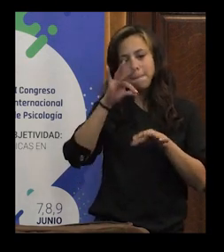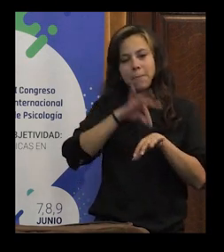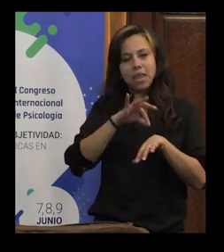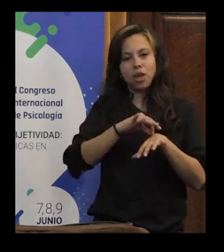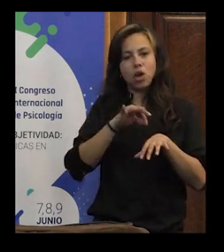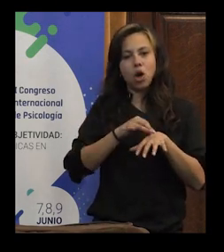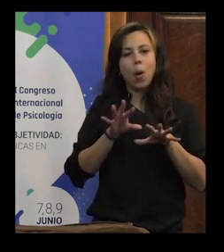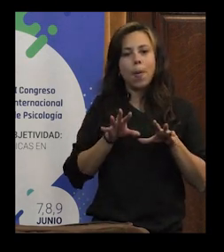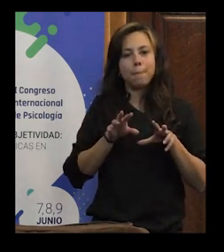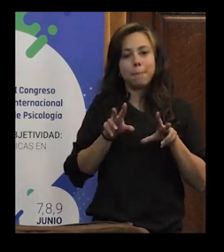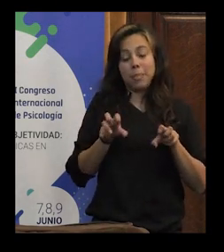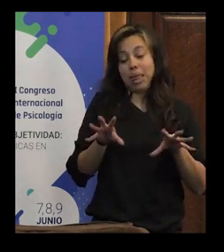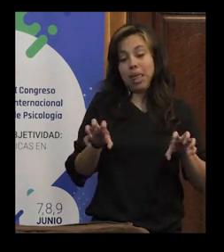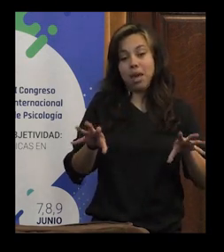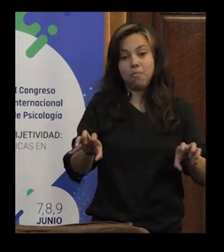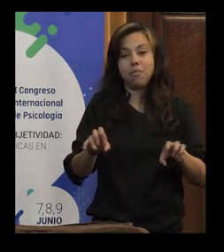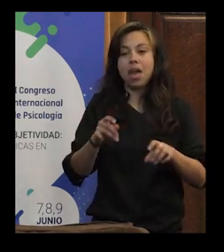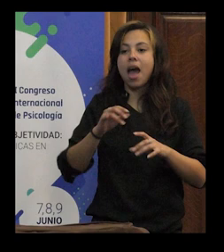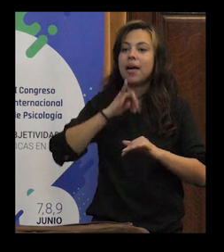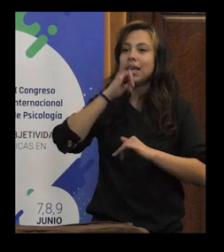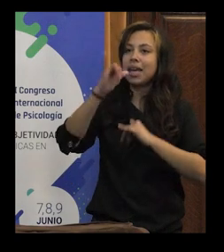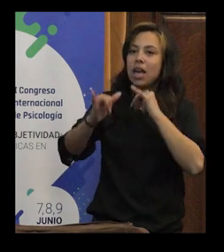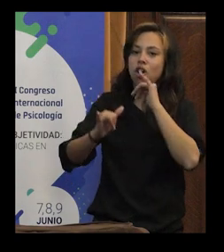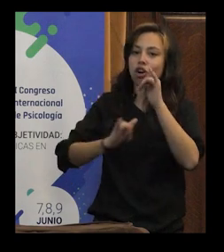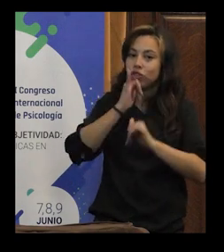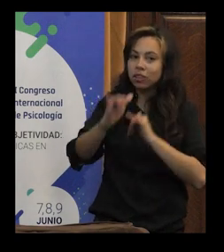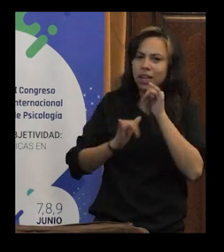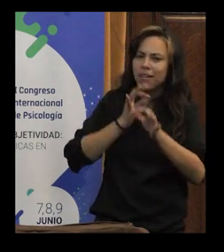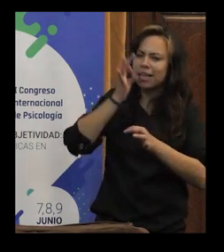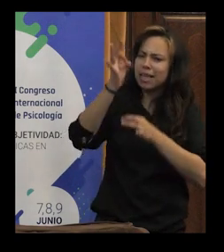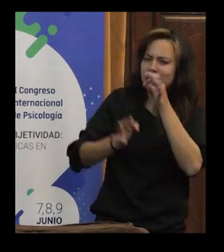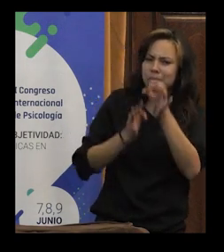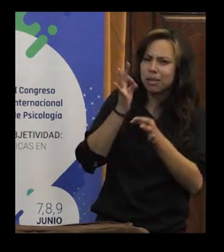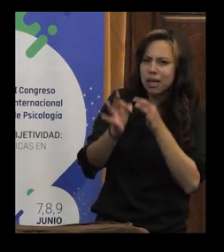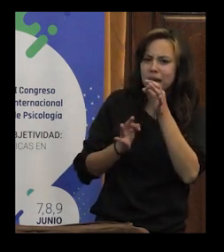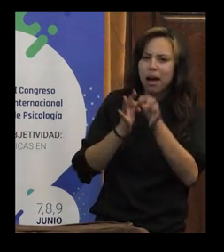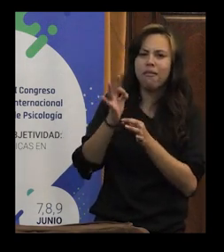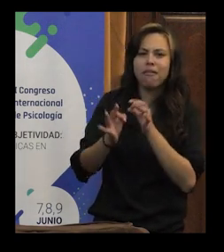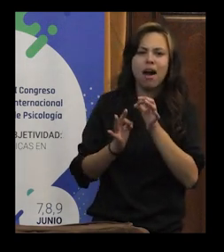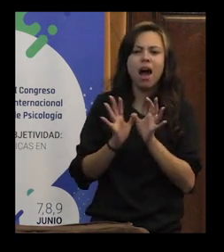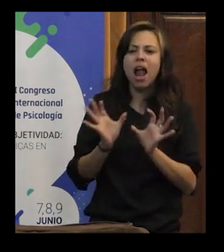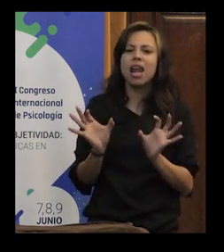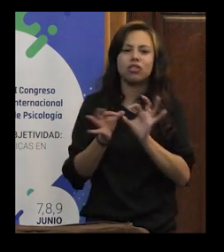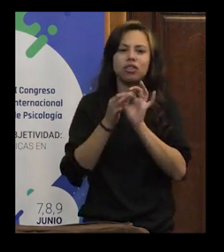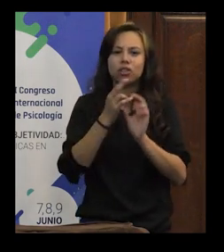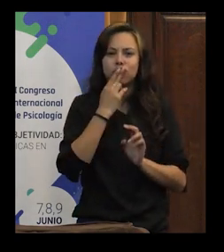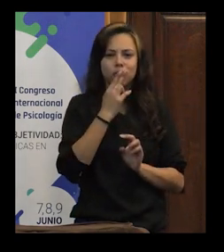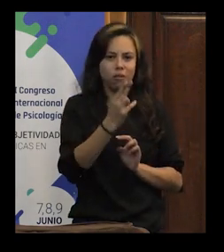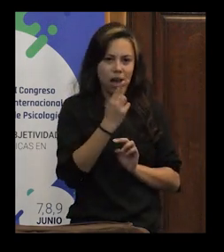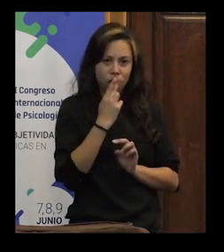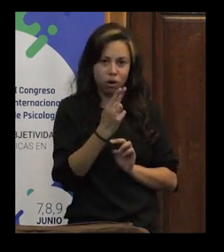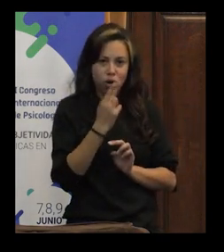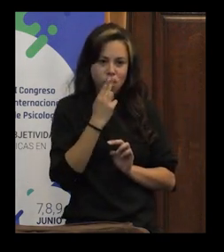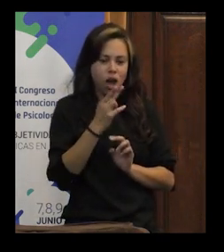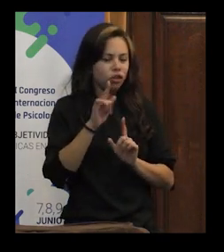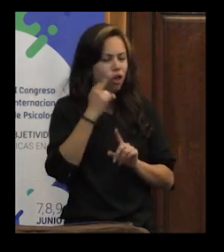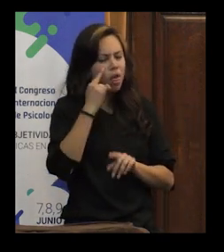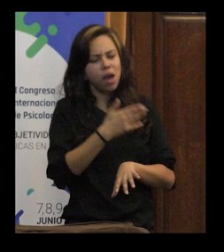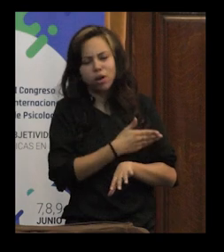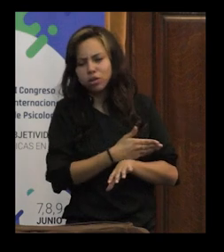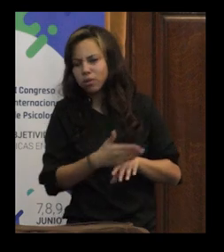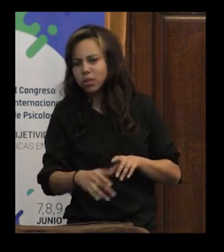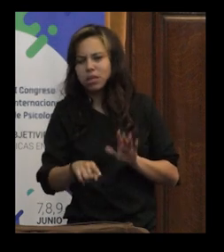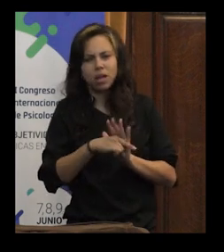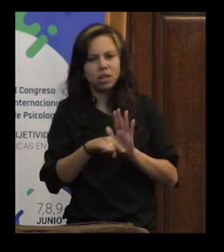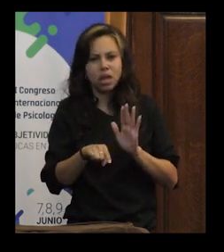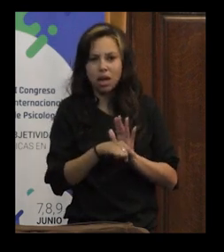os efeitos nocivos del tabaquismo desde a perspectiva de los daños a la salud, especialmente